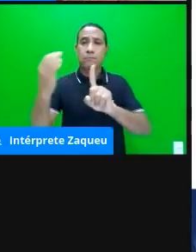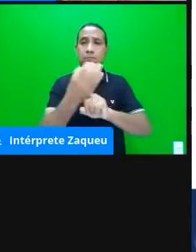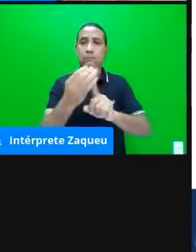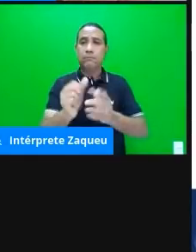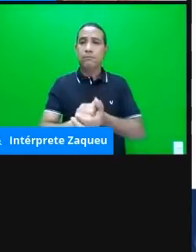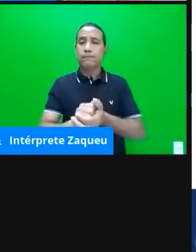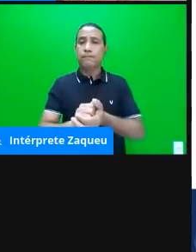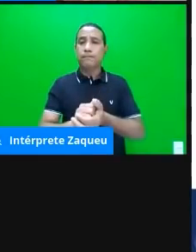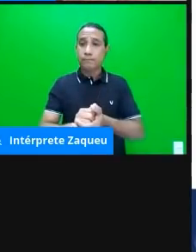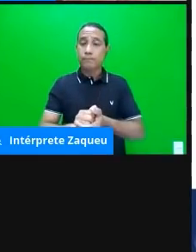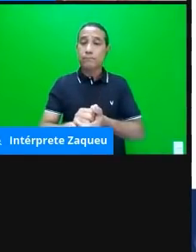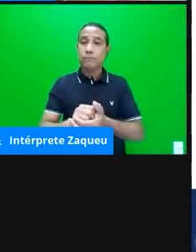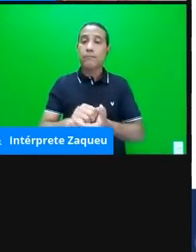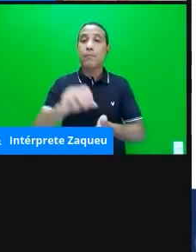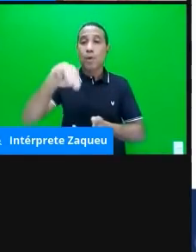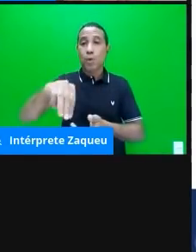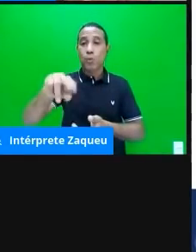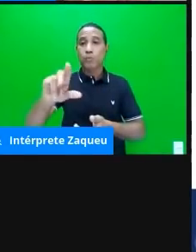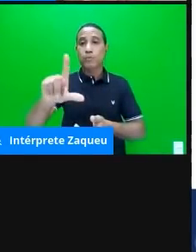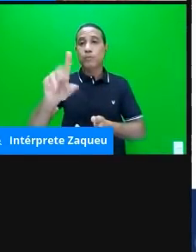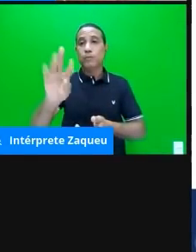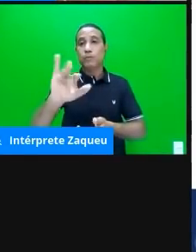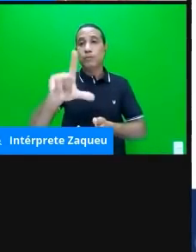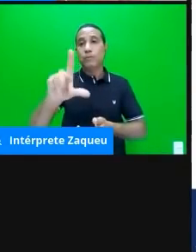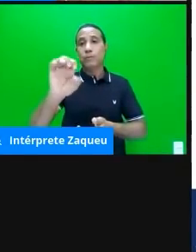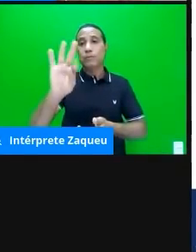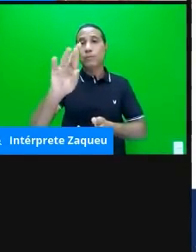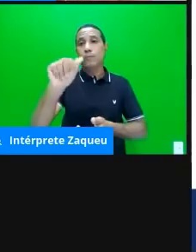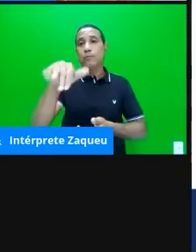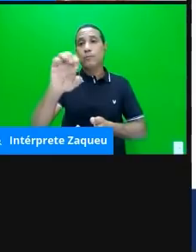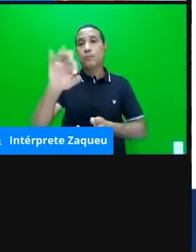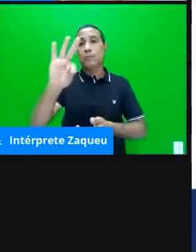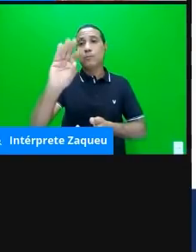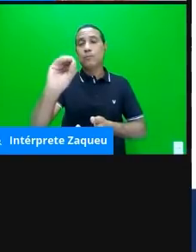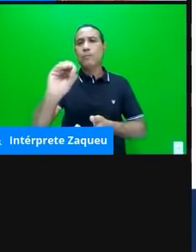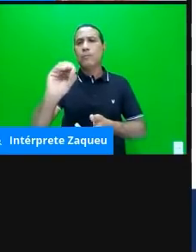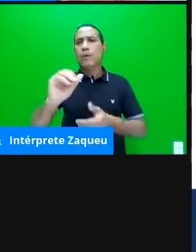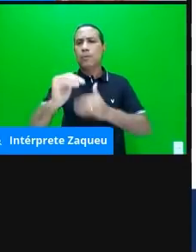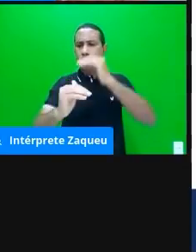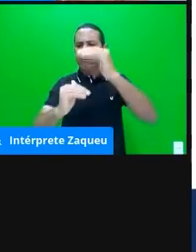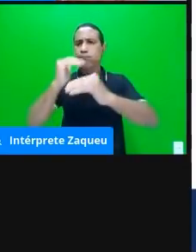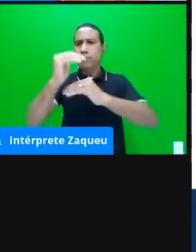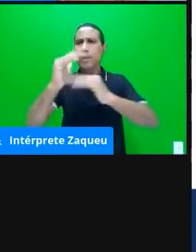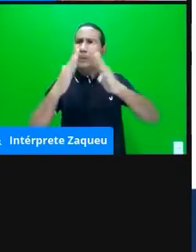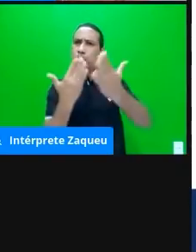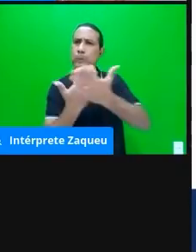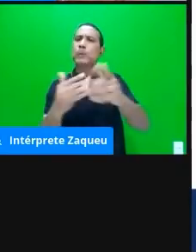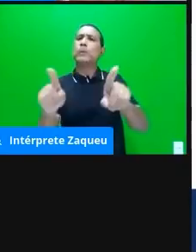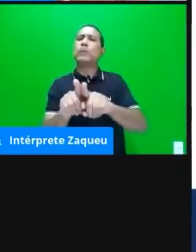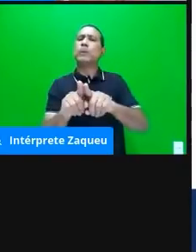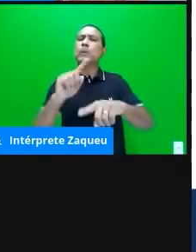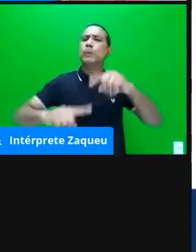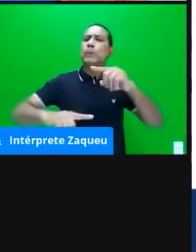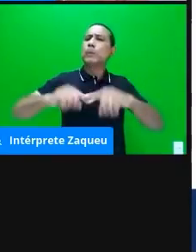também, ele proporciona o desenvolvimento também na escola sobre as